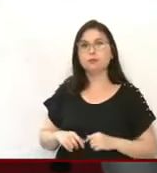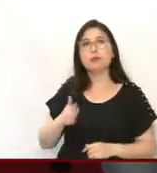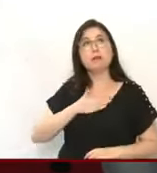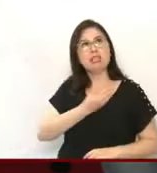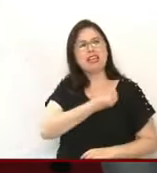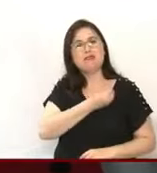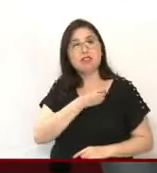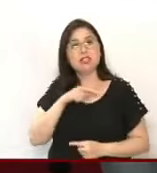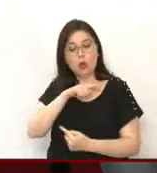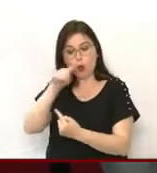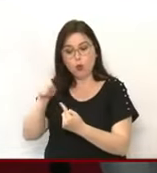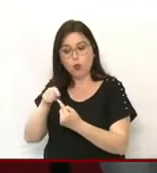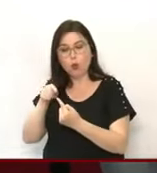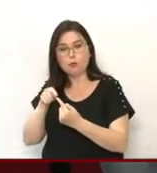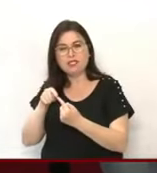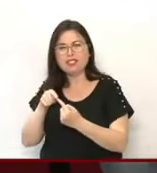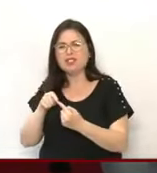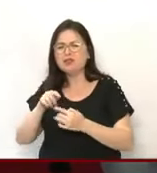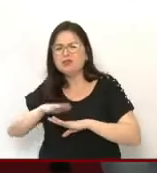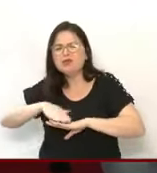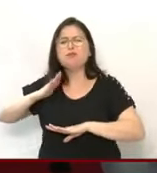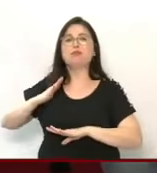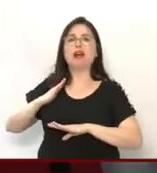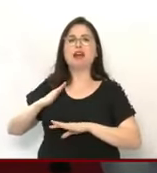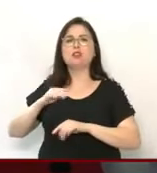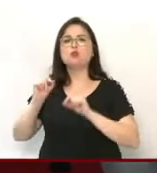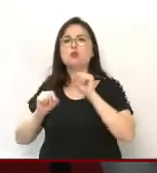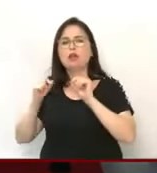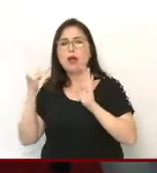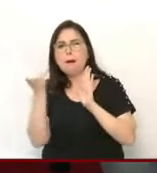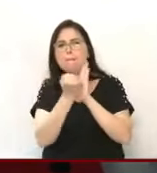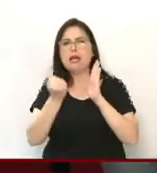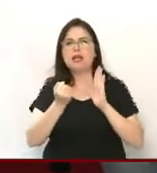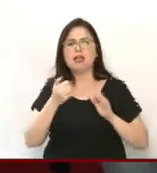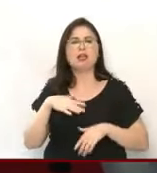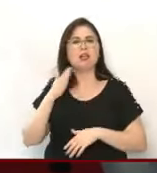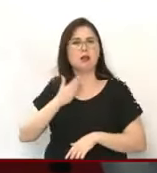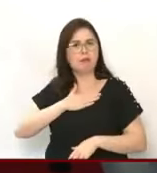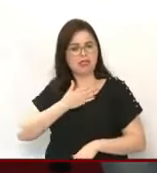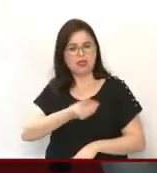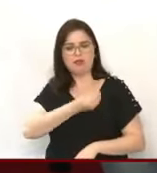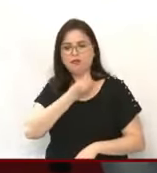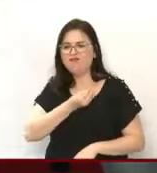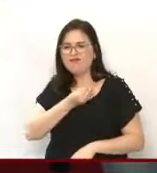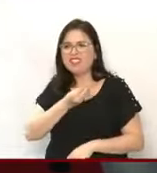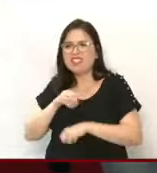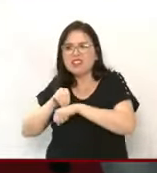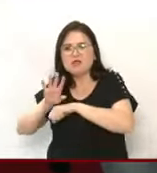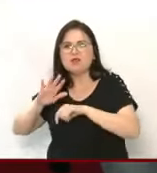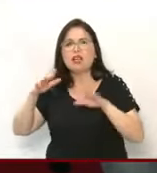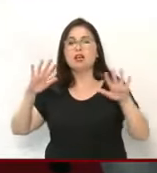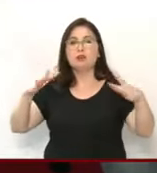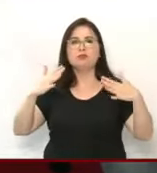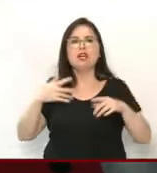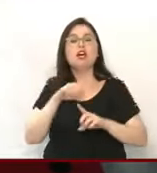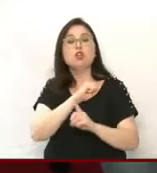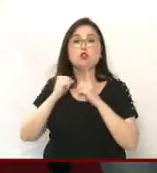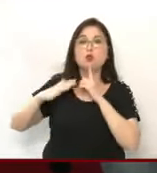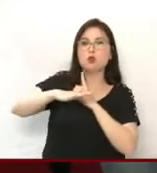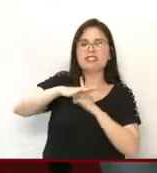aprendi aqui nesta categoria que o meu direito depende da disposição do